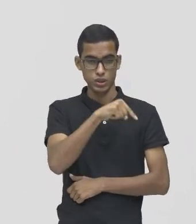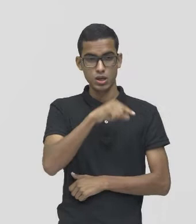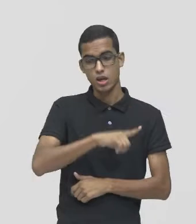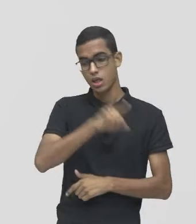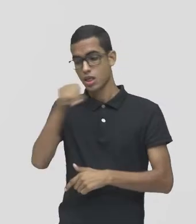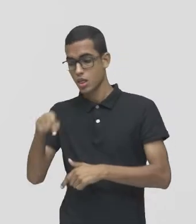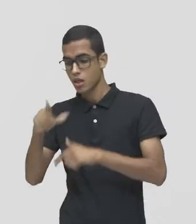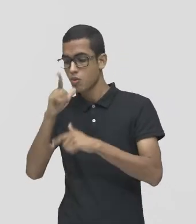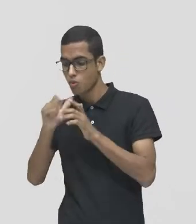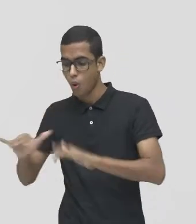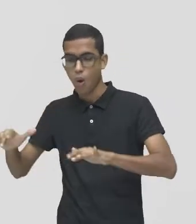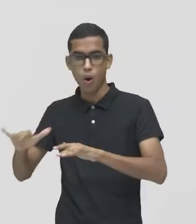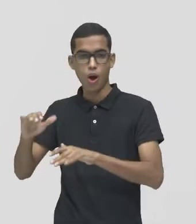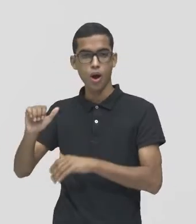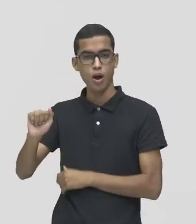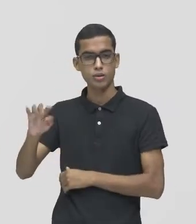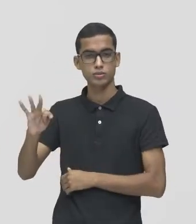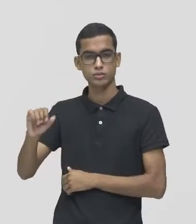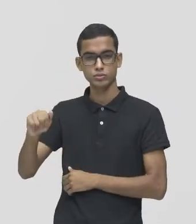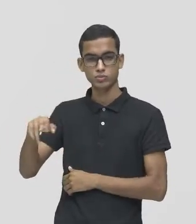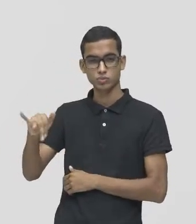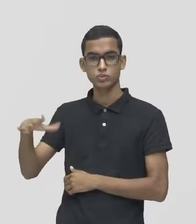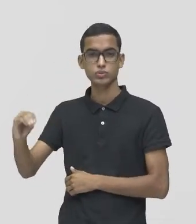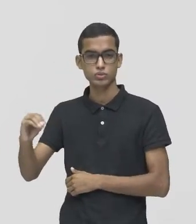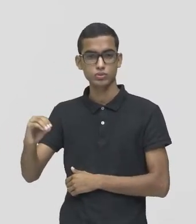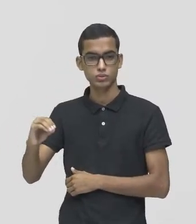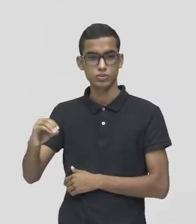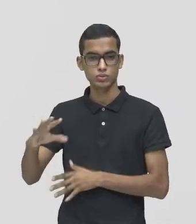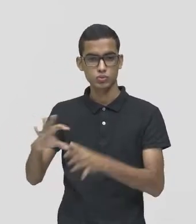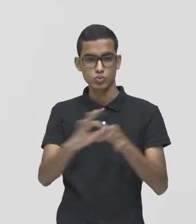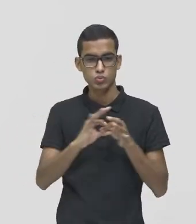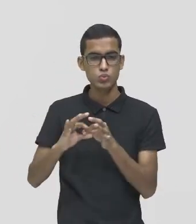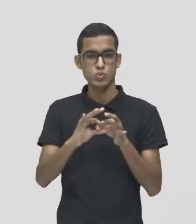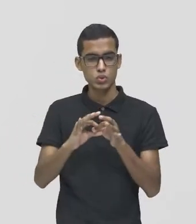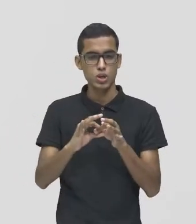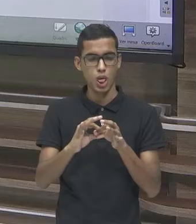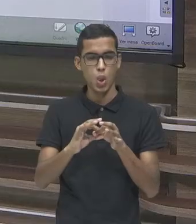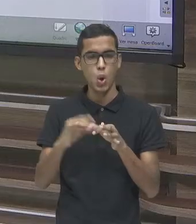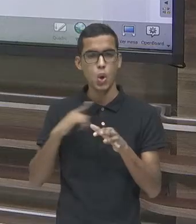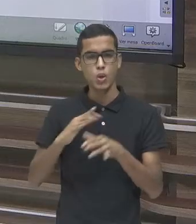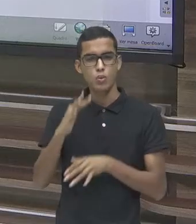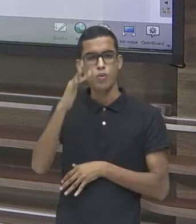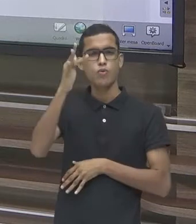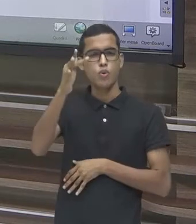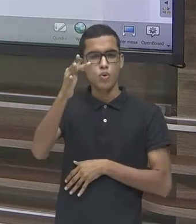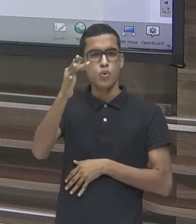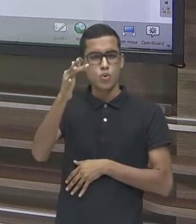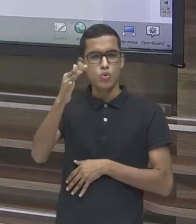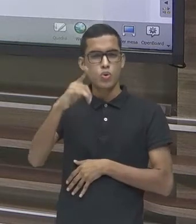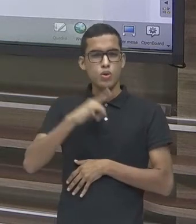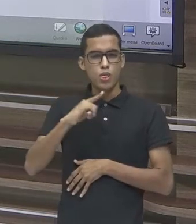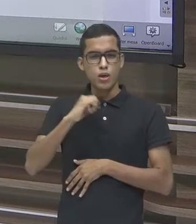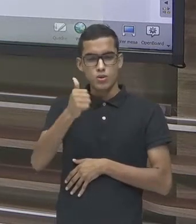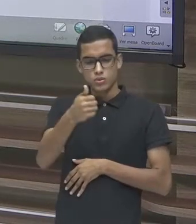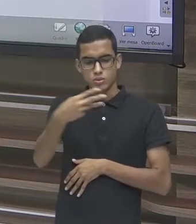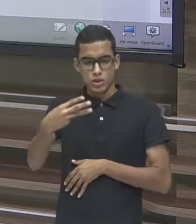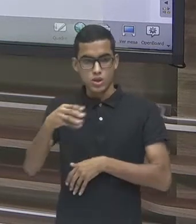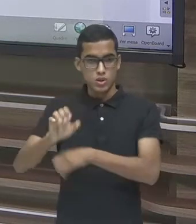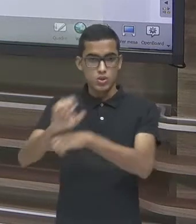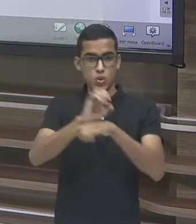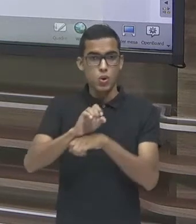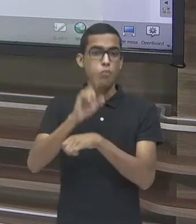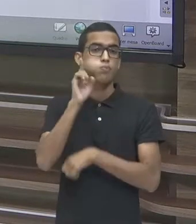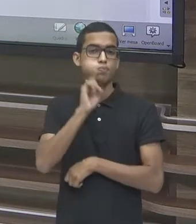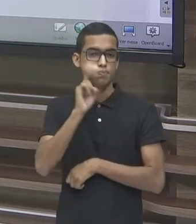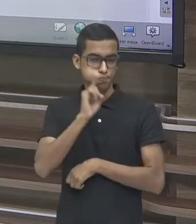embrião dos futuros 13 estados americanos. Então, a gente tem aí, nesse território, naquela pequena faixa,